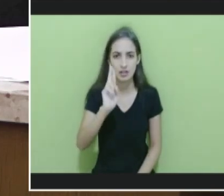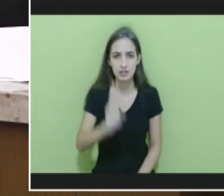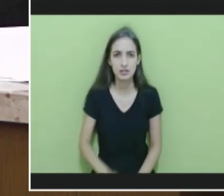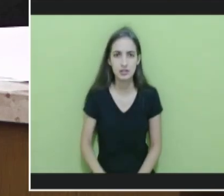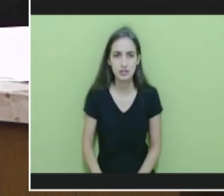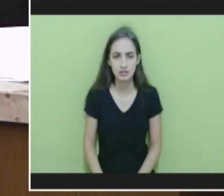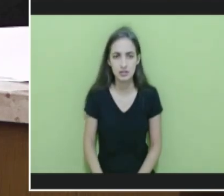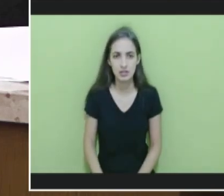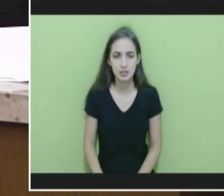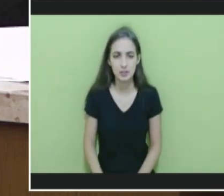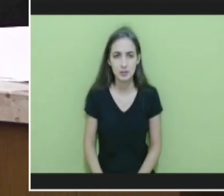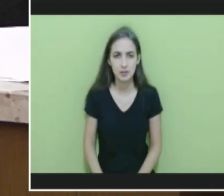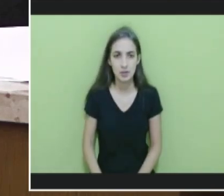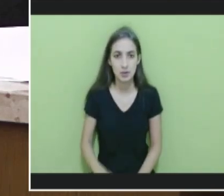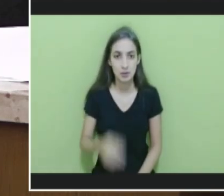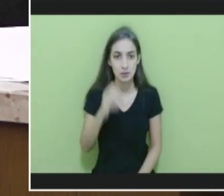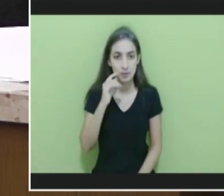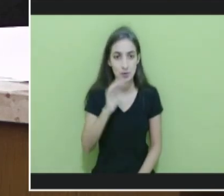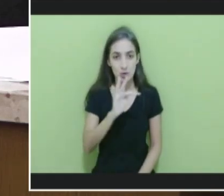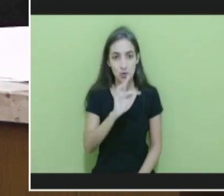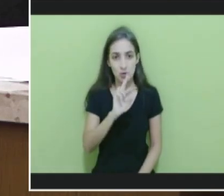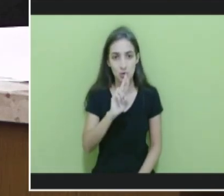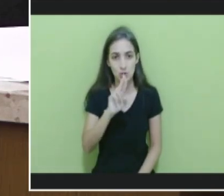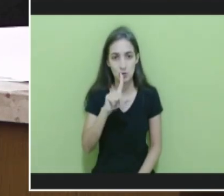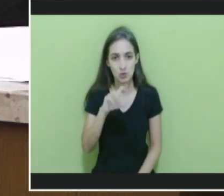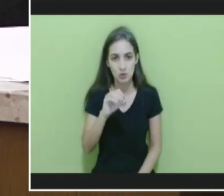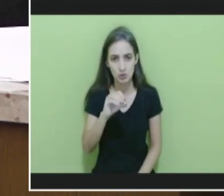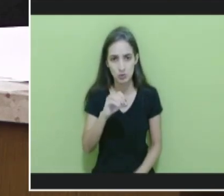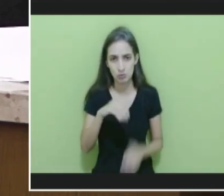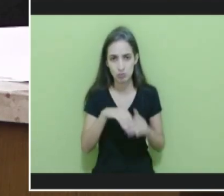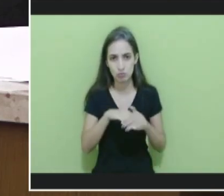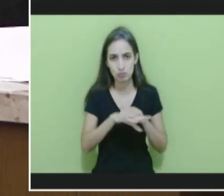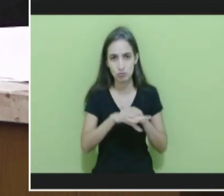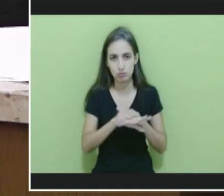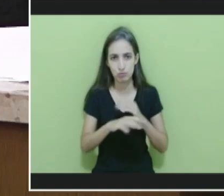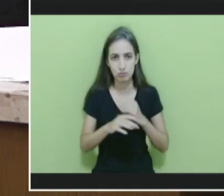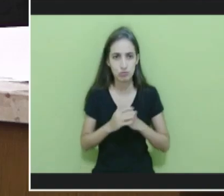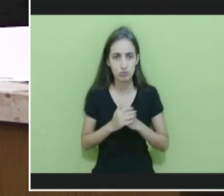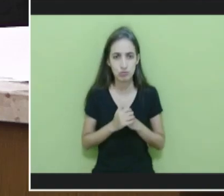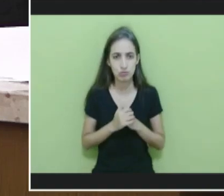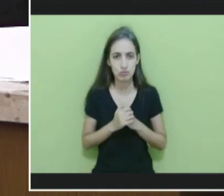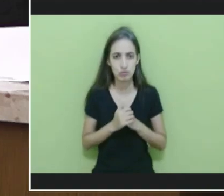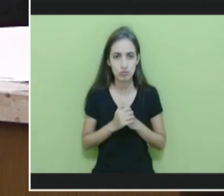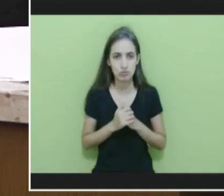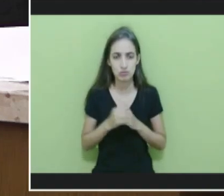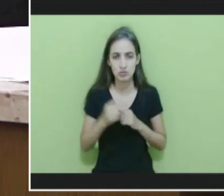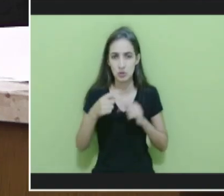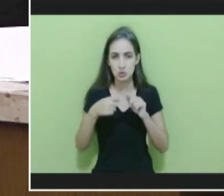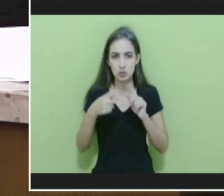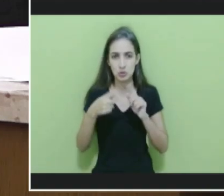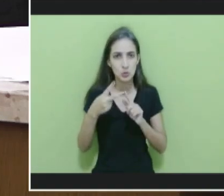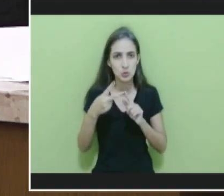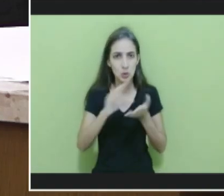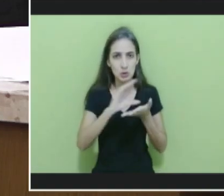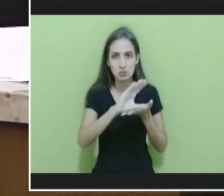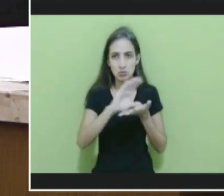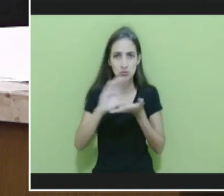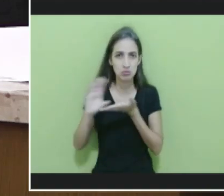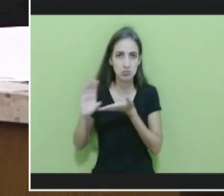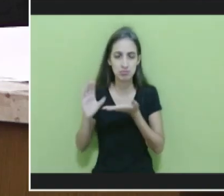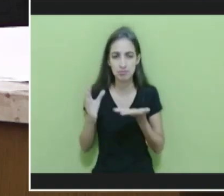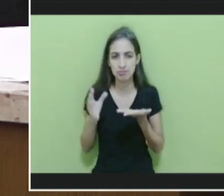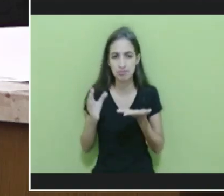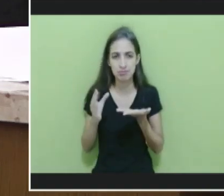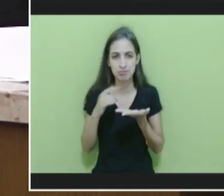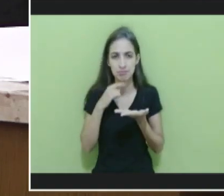Previdência. Aí o município não tem condições de fazer esses dois repasses para o Fundo de Previdência.